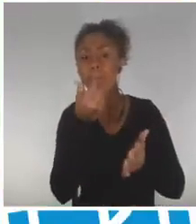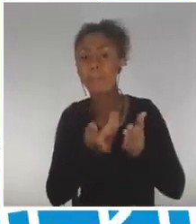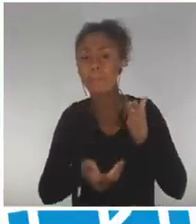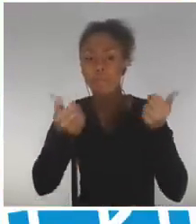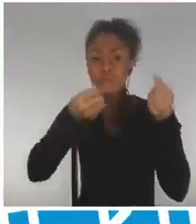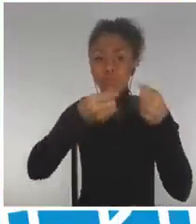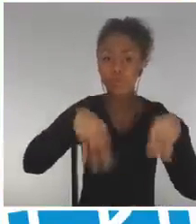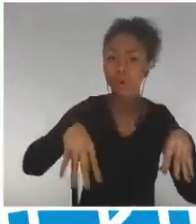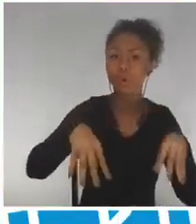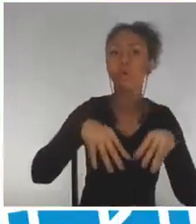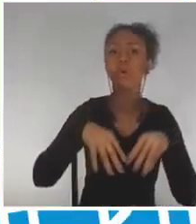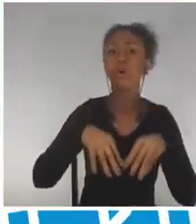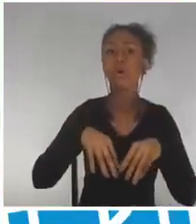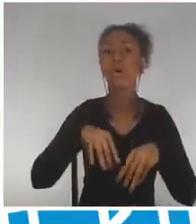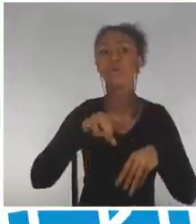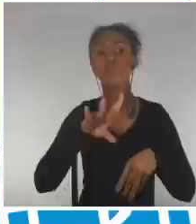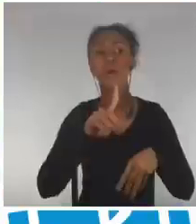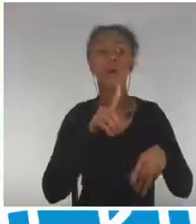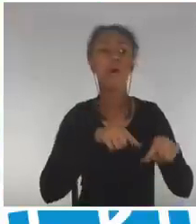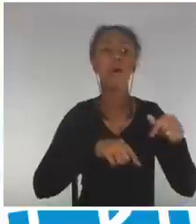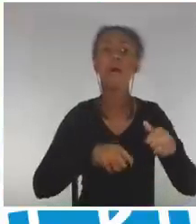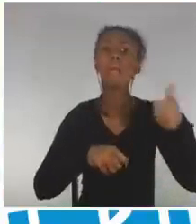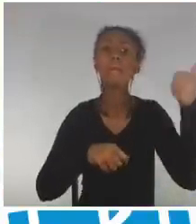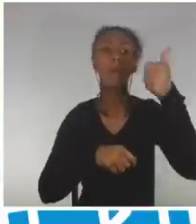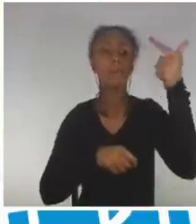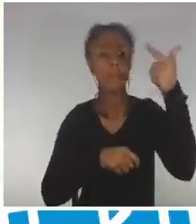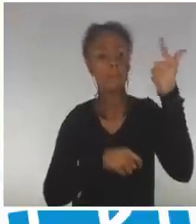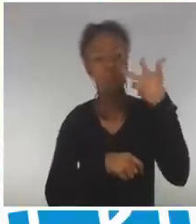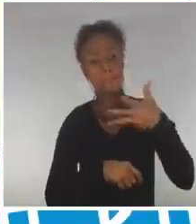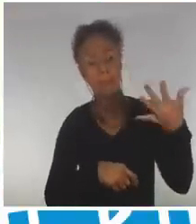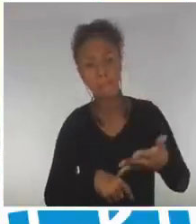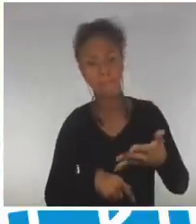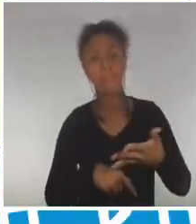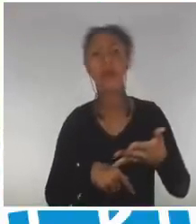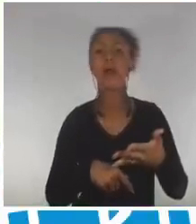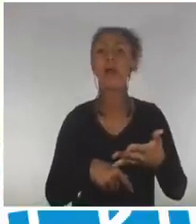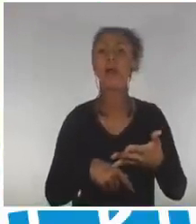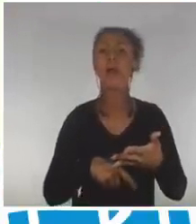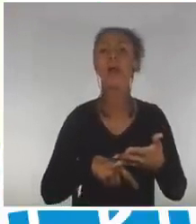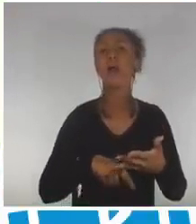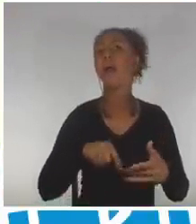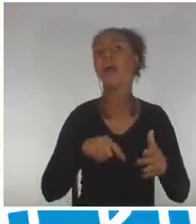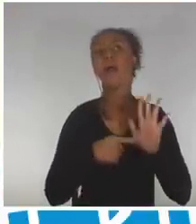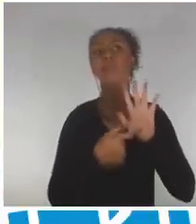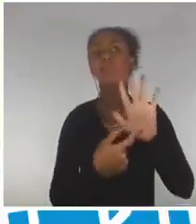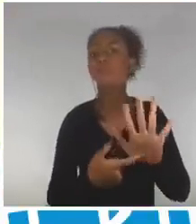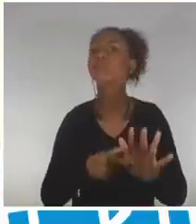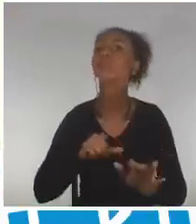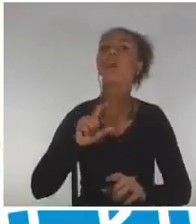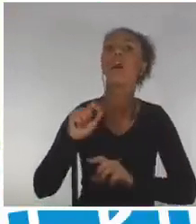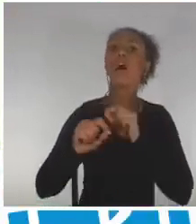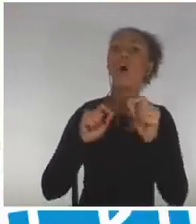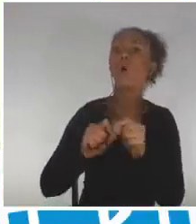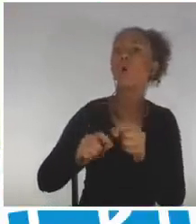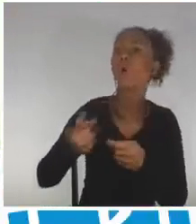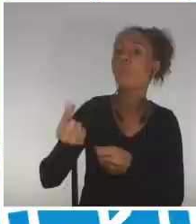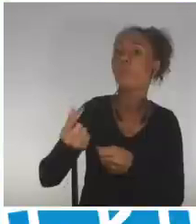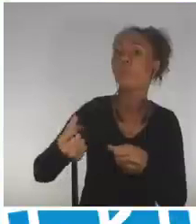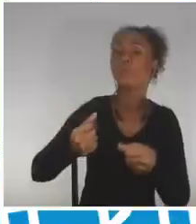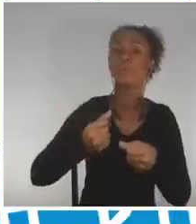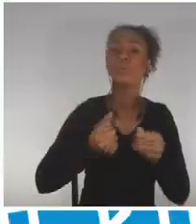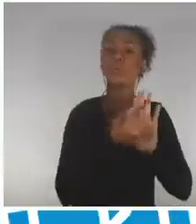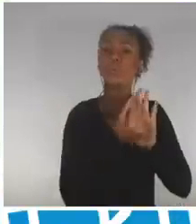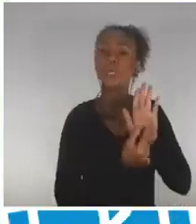para fazer ranqueamento, indicador para fazer classificação de redes, indicador para fazer redistribuição de recursos, será, antes de